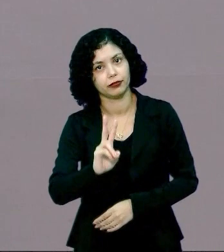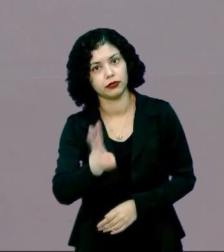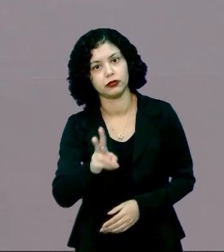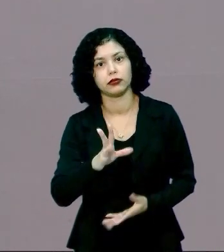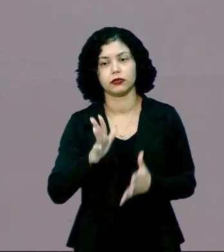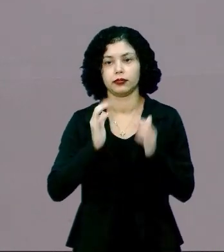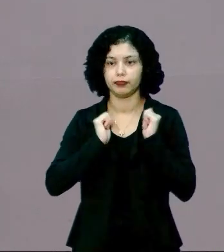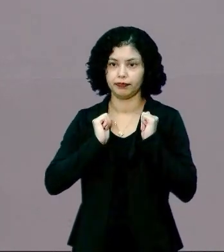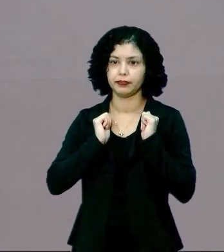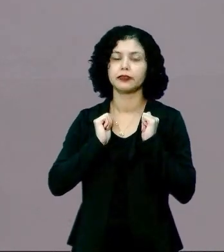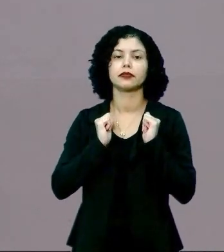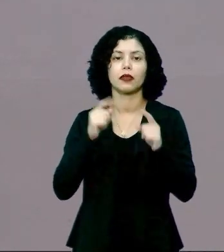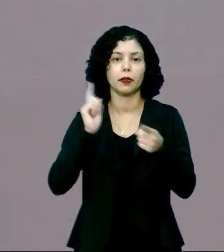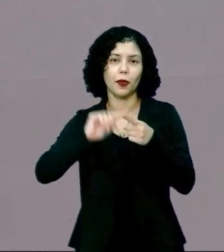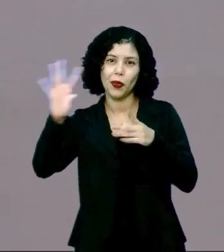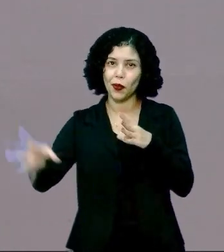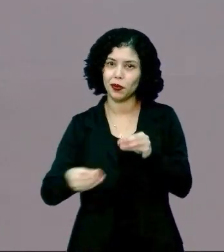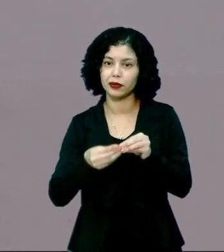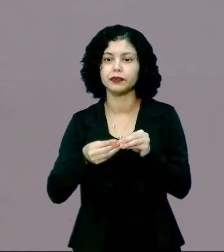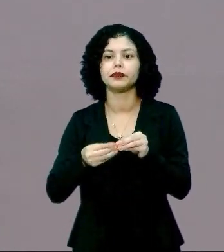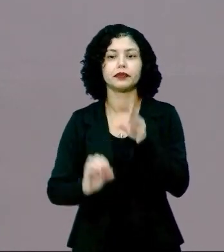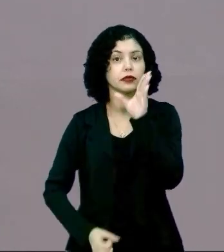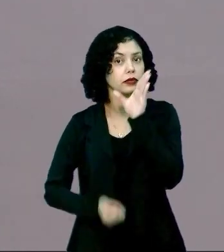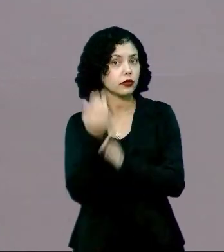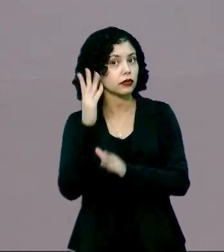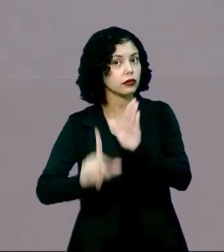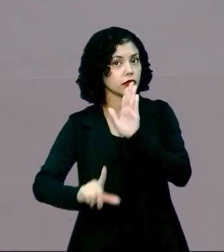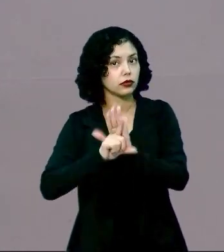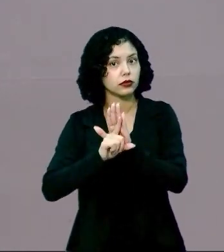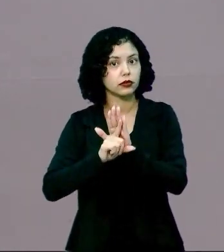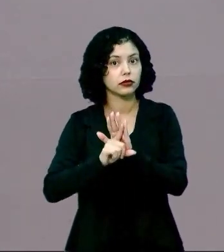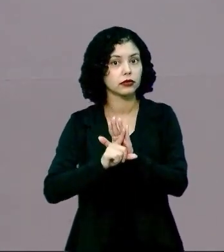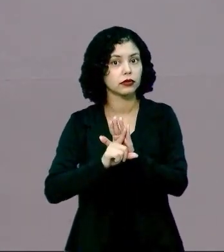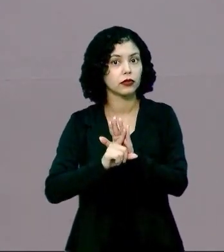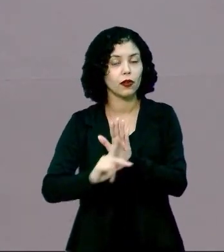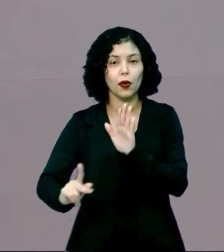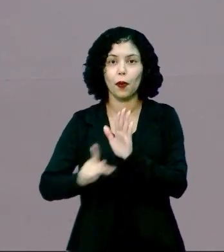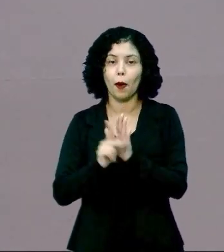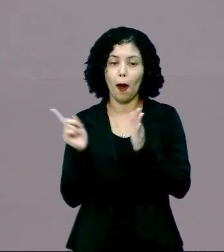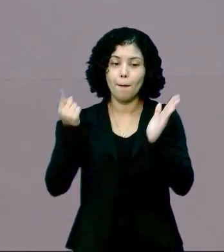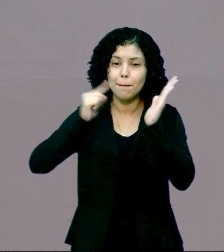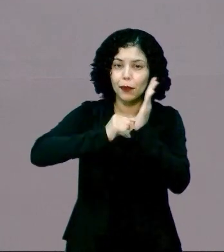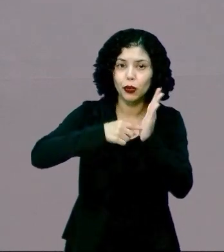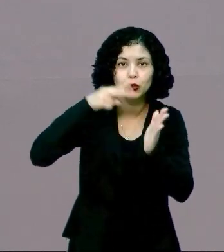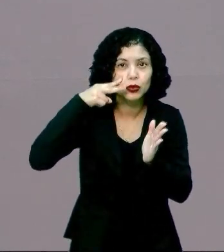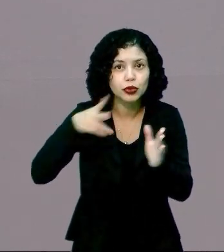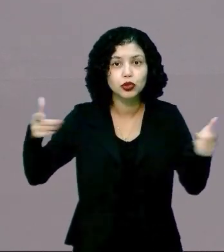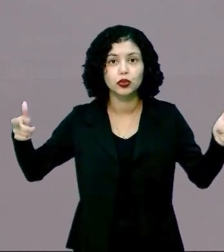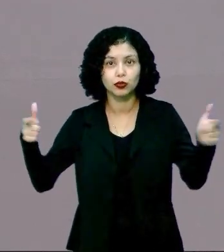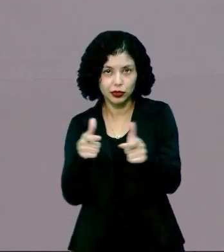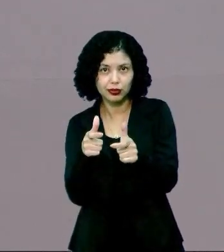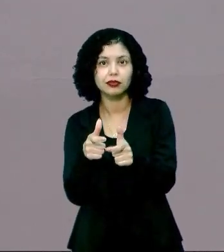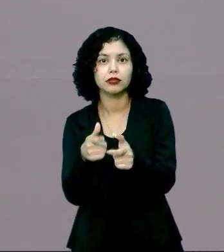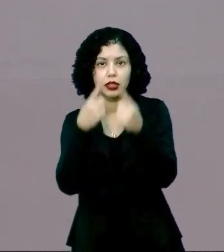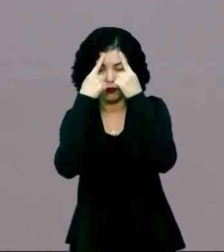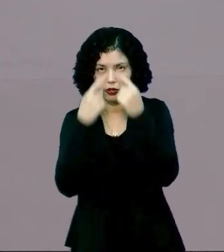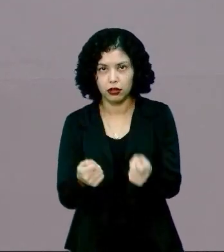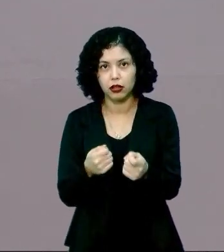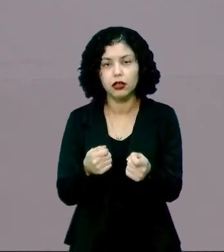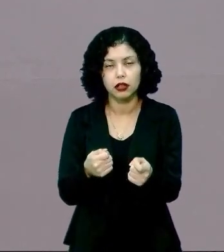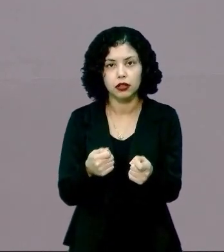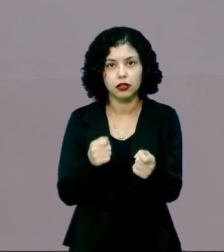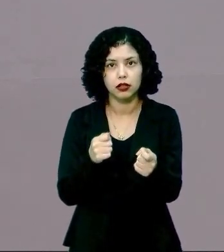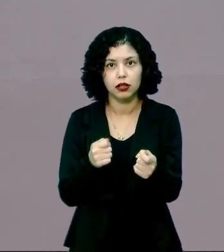essa parte por completo, porque a criação da lei ela não foi tão eficaz ao ponto de diminuir a violência contra